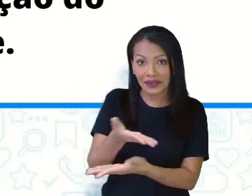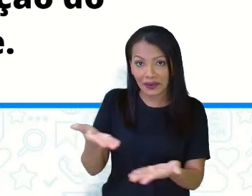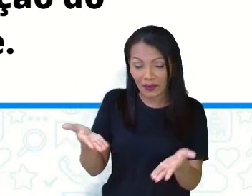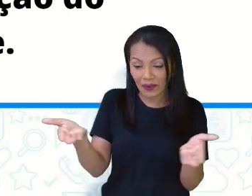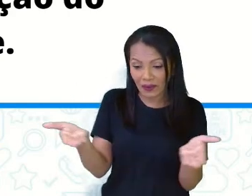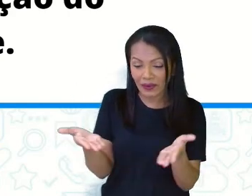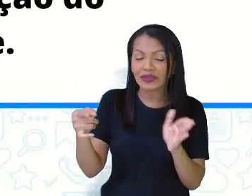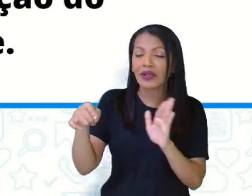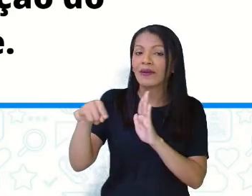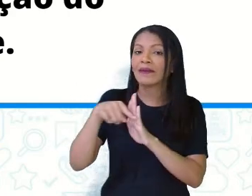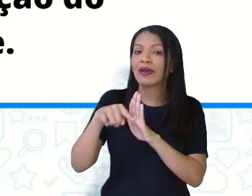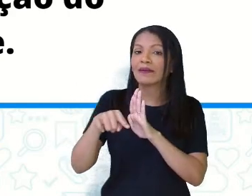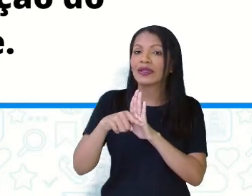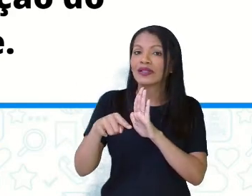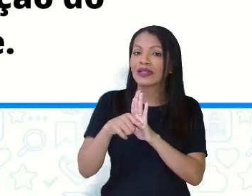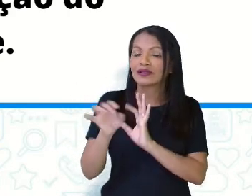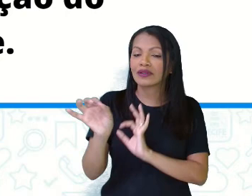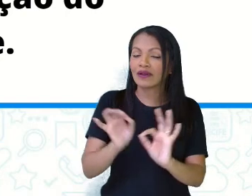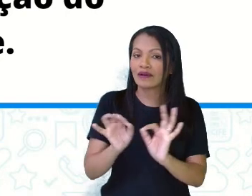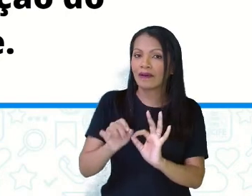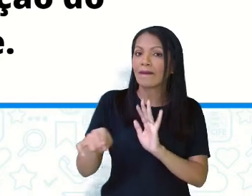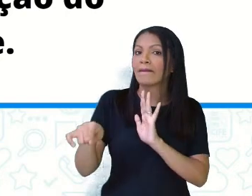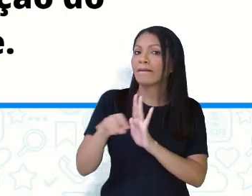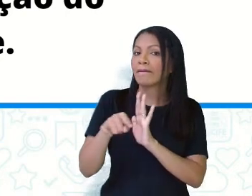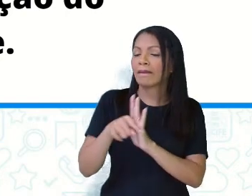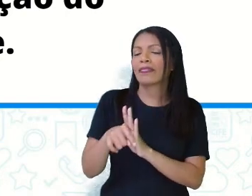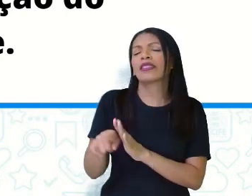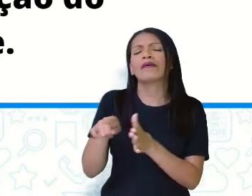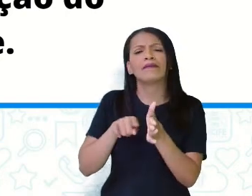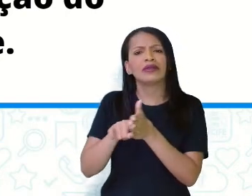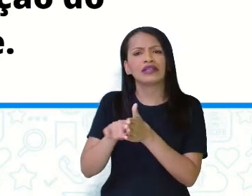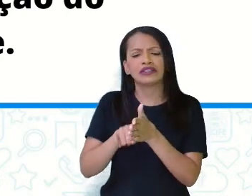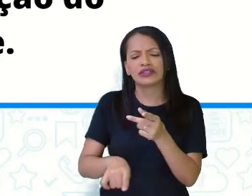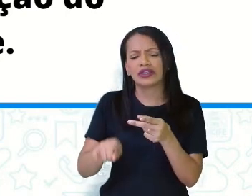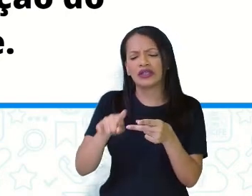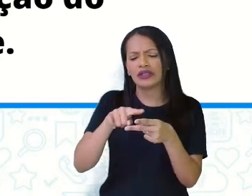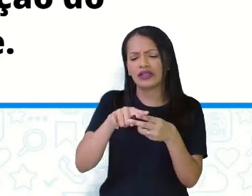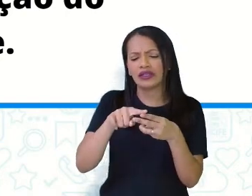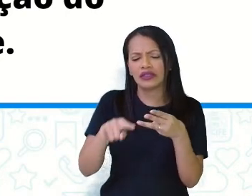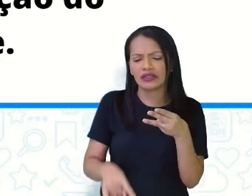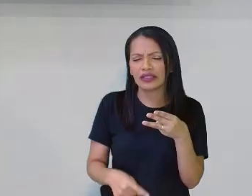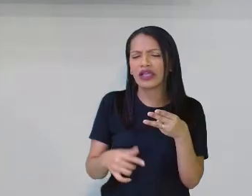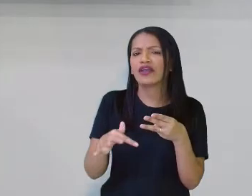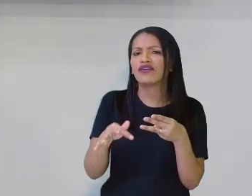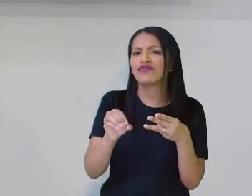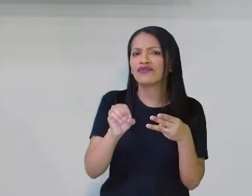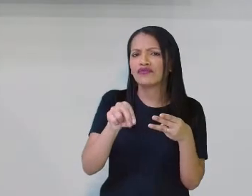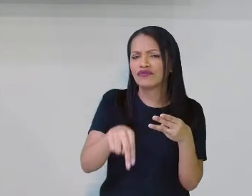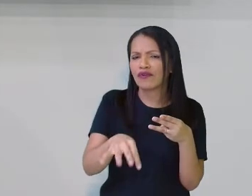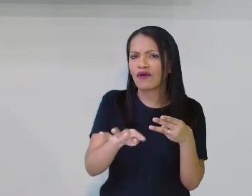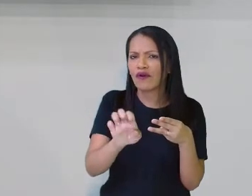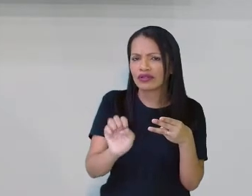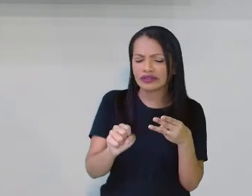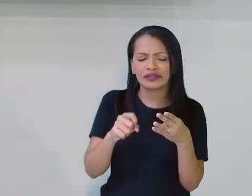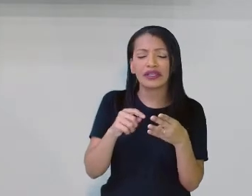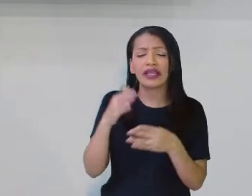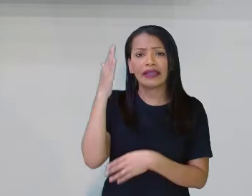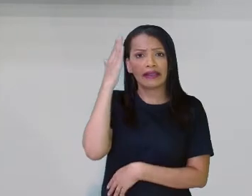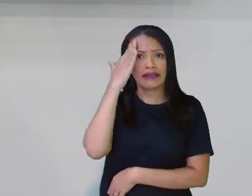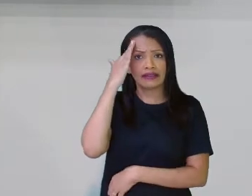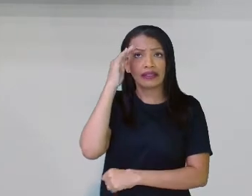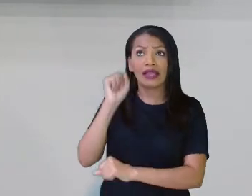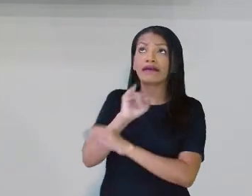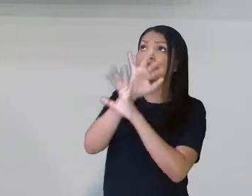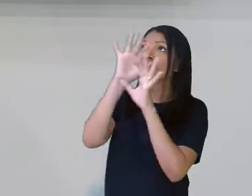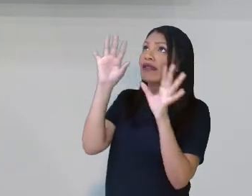para planejar a produção do verbete. Pesquisar em pelo menos 3 fontes, entender direitinho sobre ele, não ficar aí